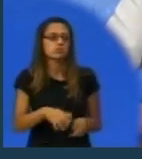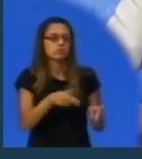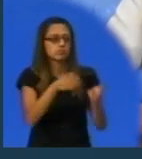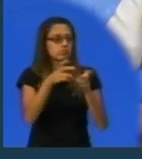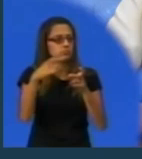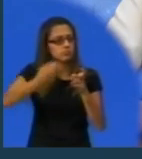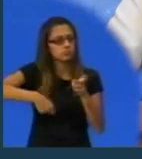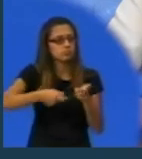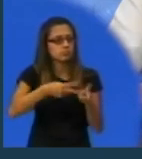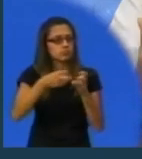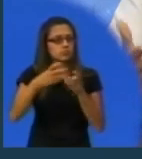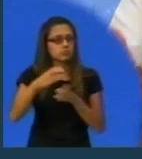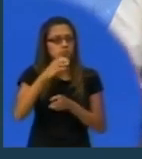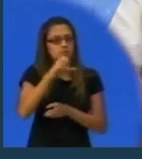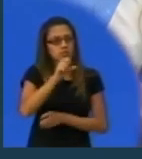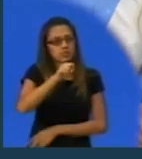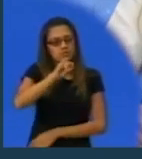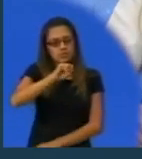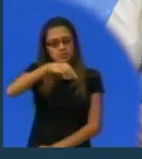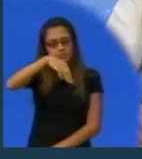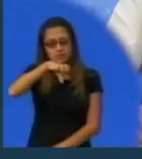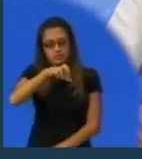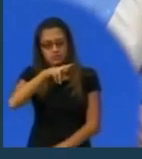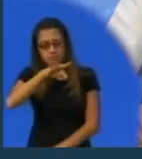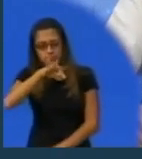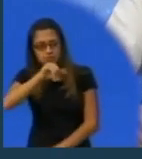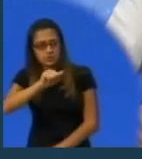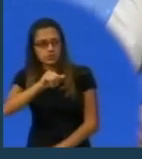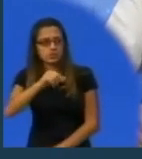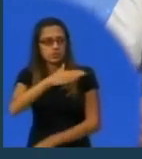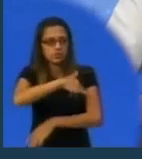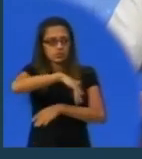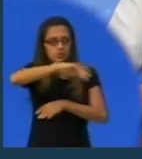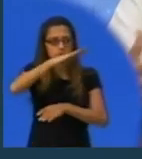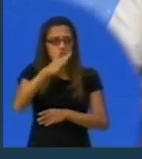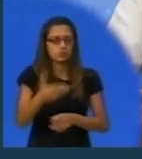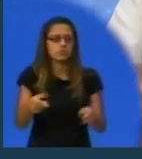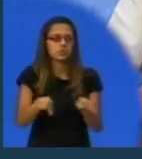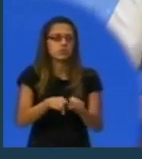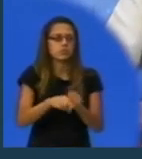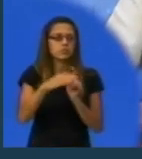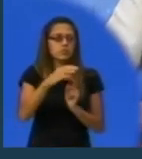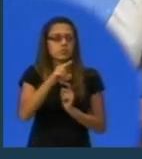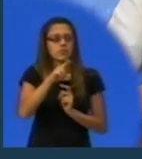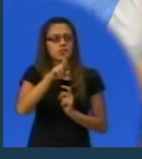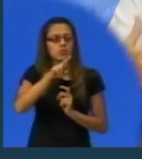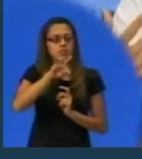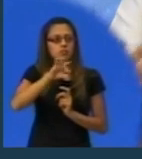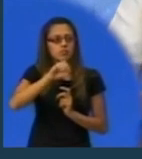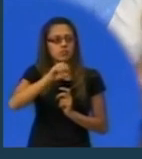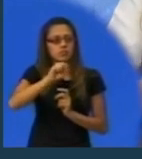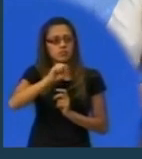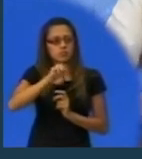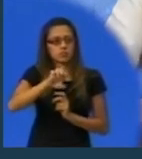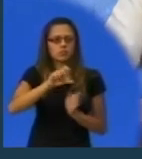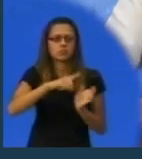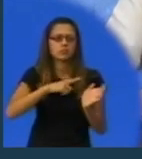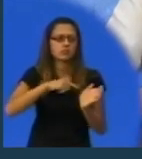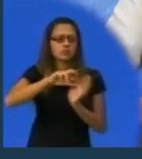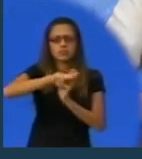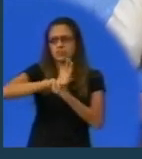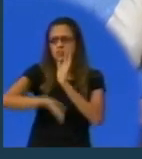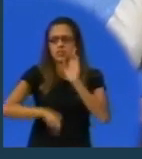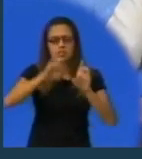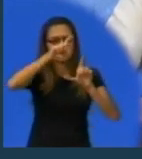a simetria de uma curva e a curtose dessa curva. E aí a gente tem diversos pacotes